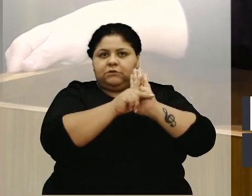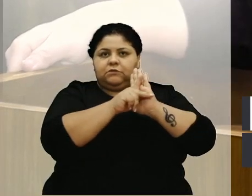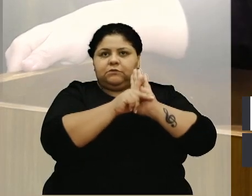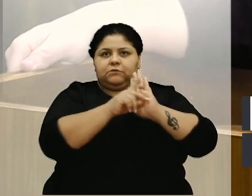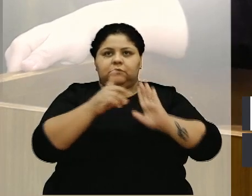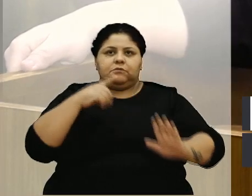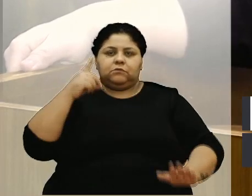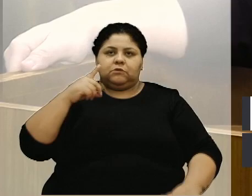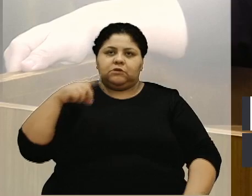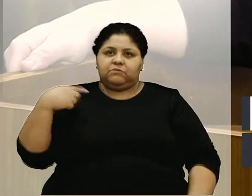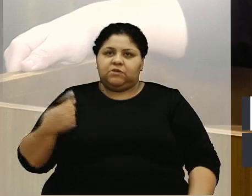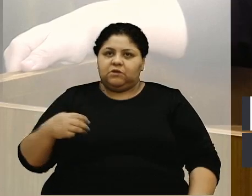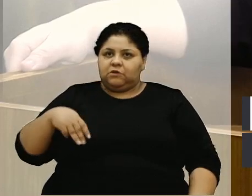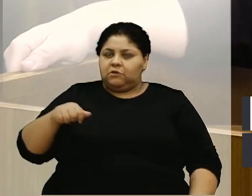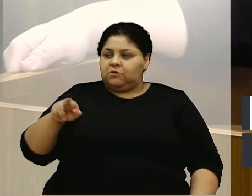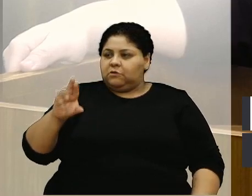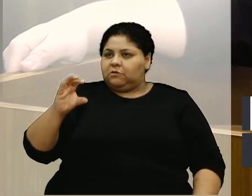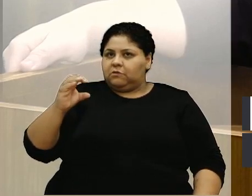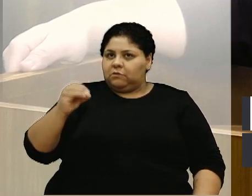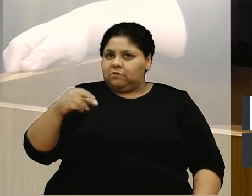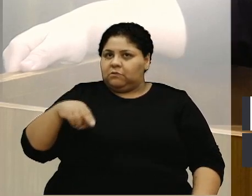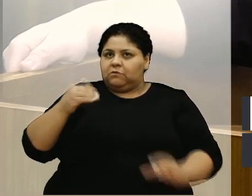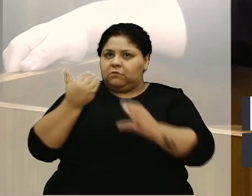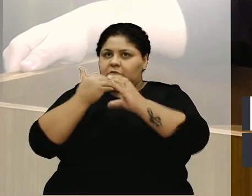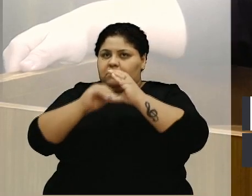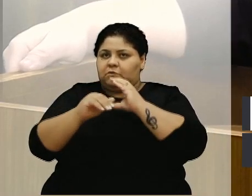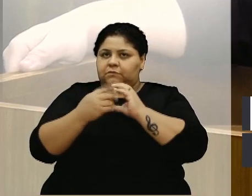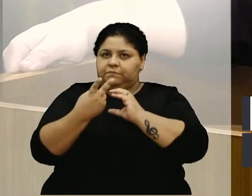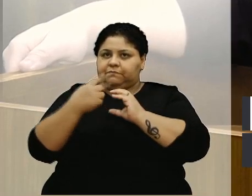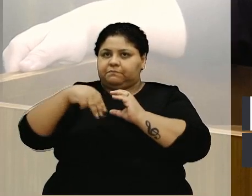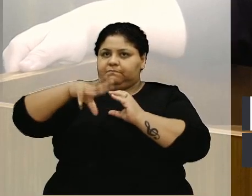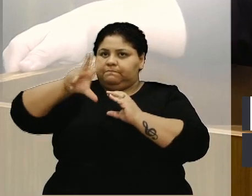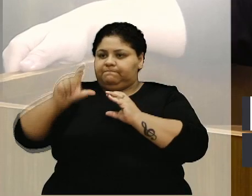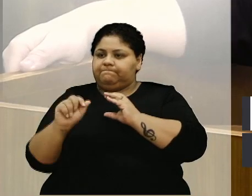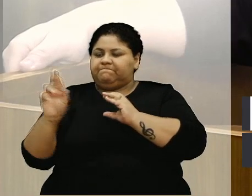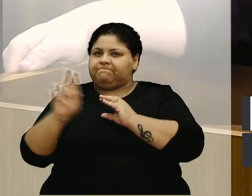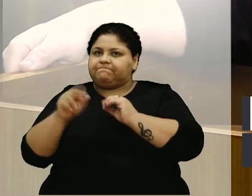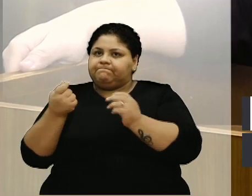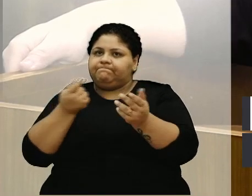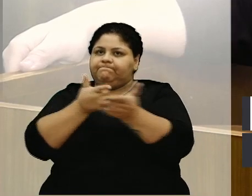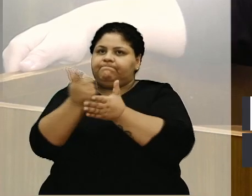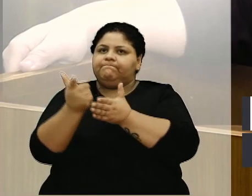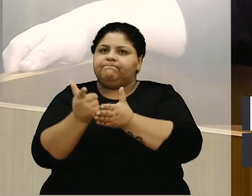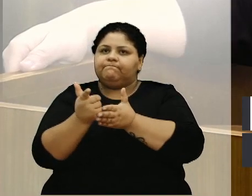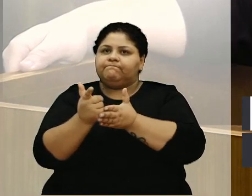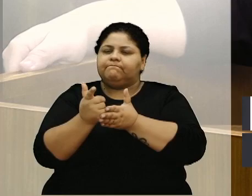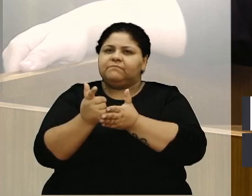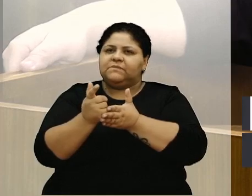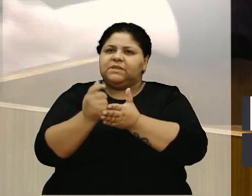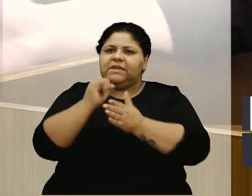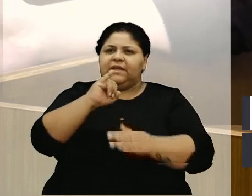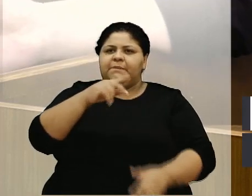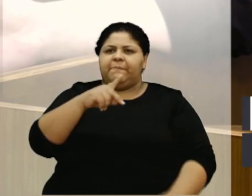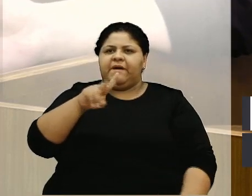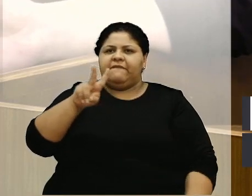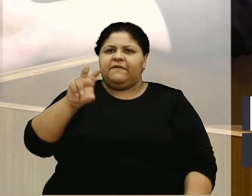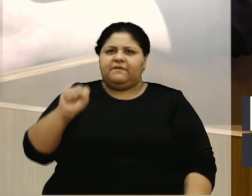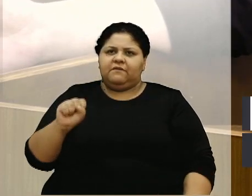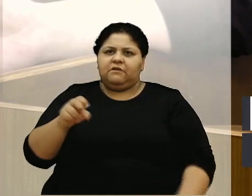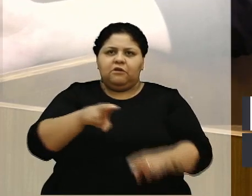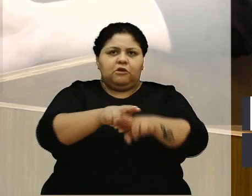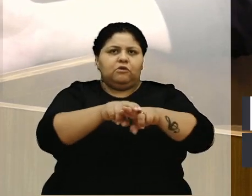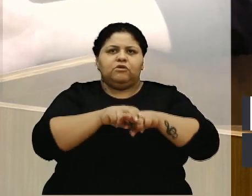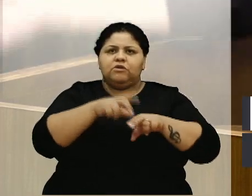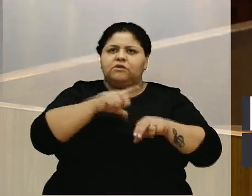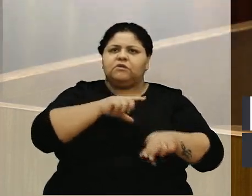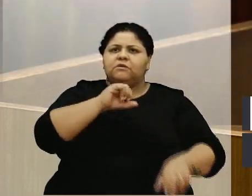deputado Marcon, para que destine no mínimo uns 2 milhões de reais para comprar em PVS e pedra. Porque se não tem PVS,